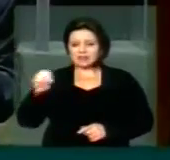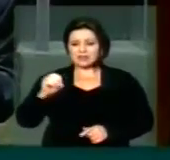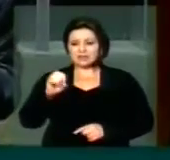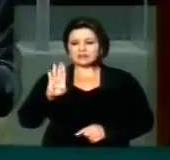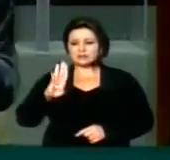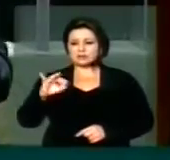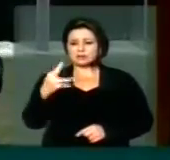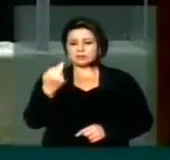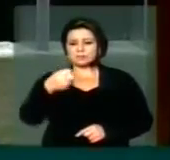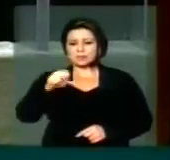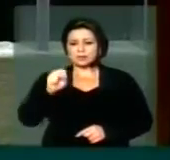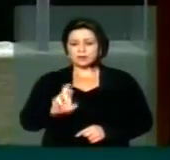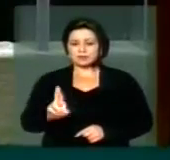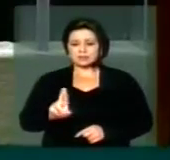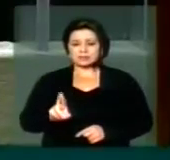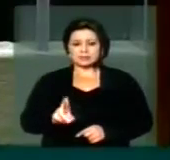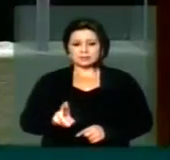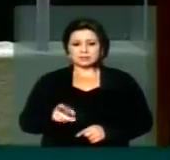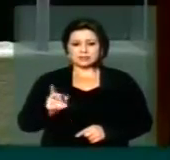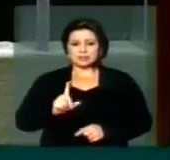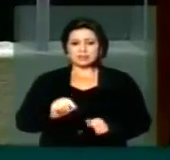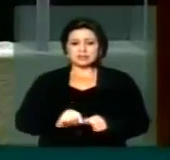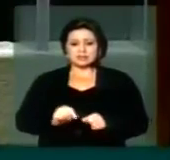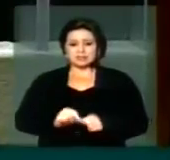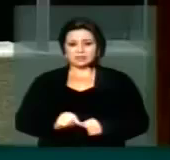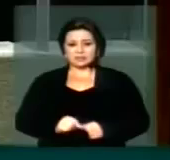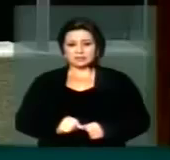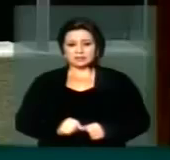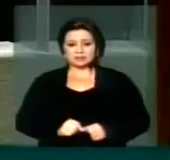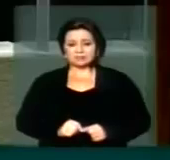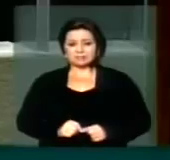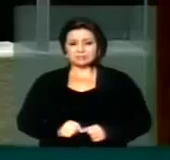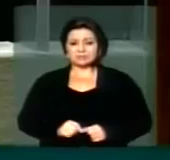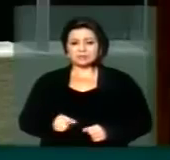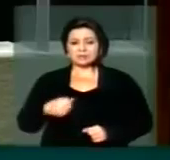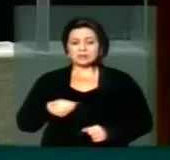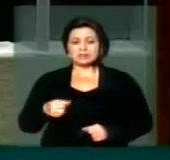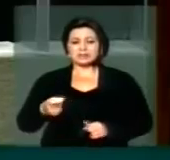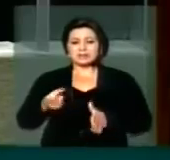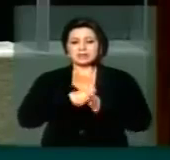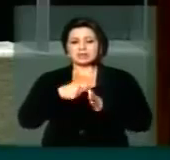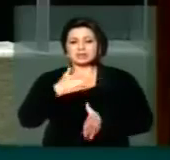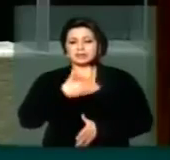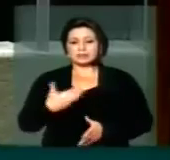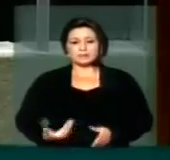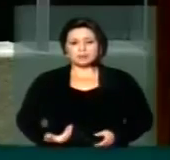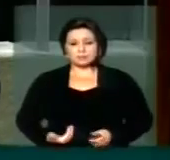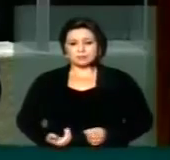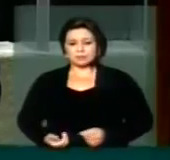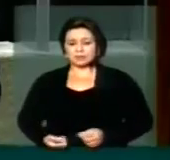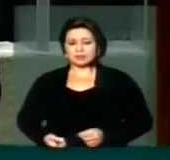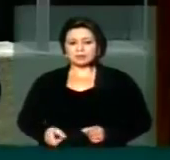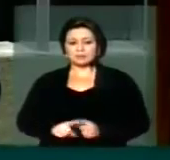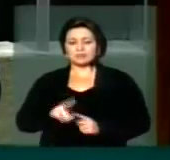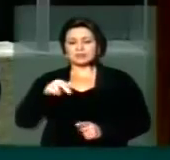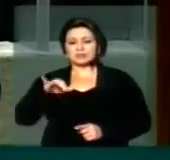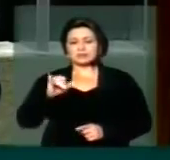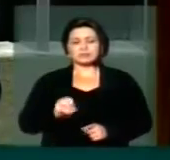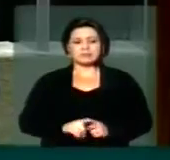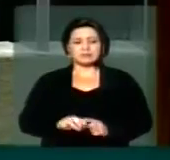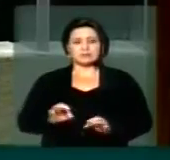bilhões de sonegação fiscal previsto. A dívida pública da